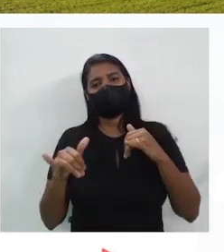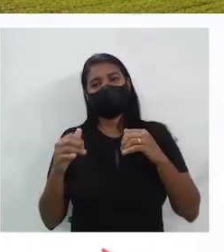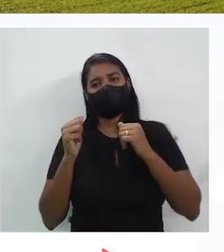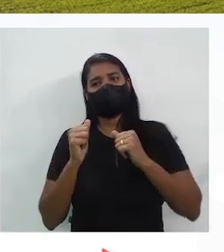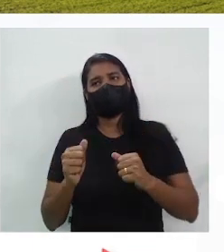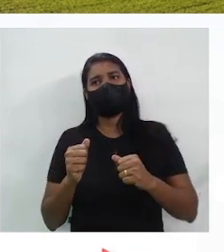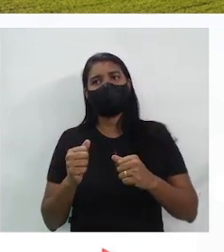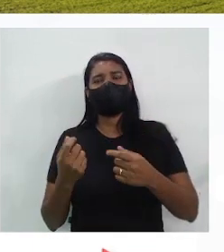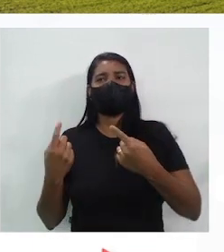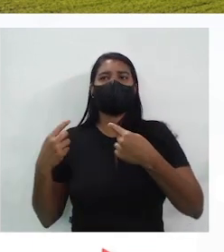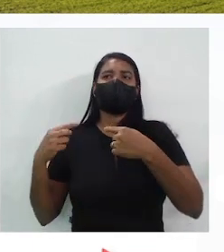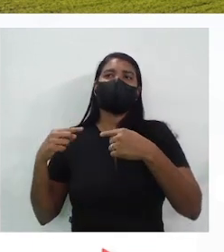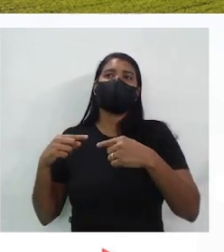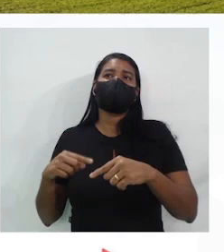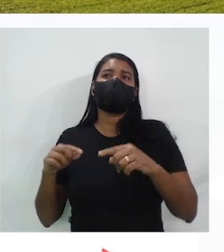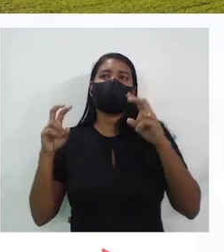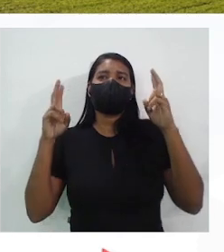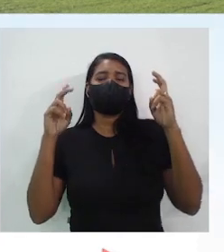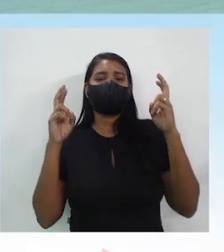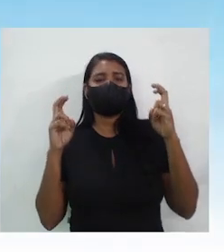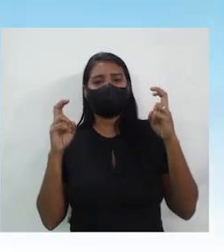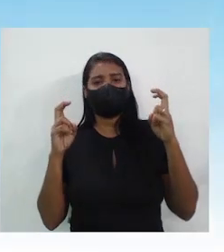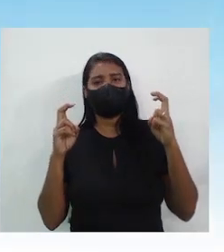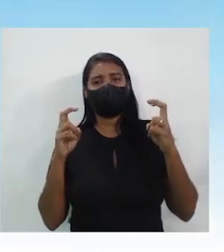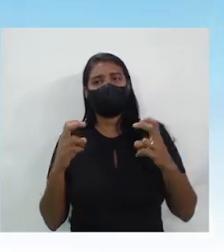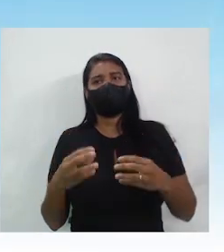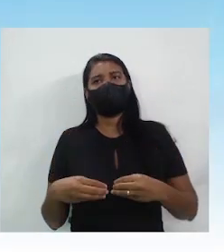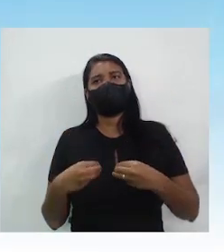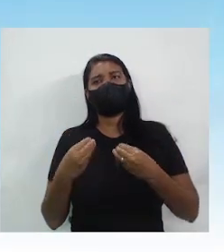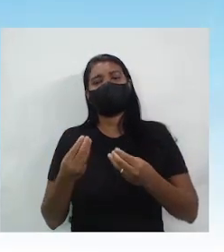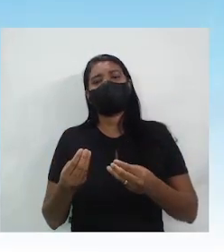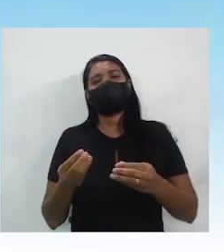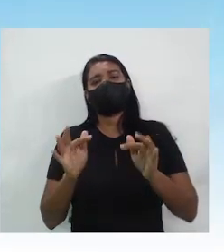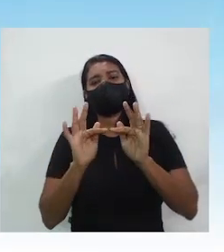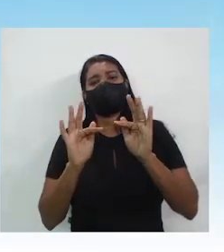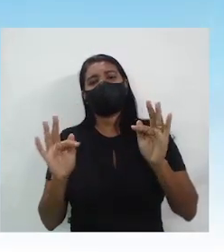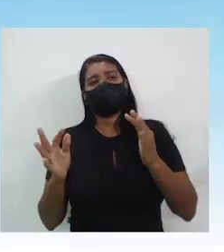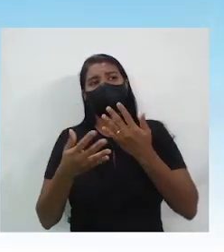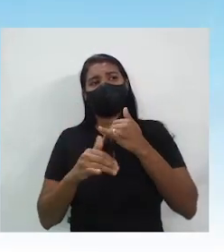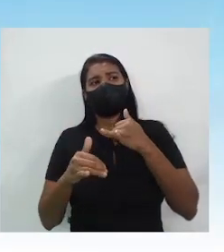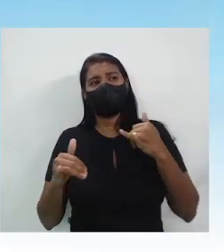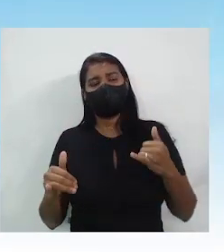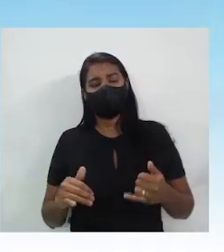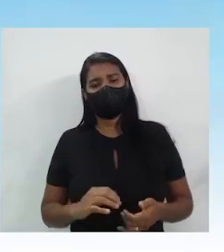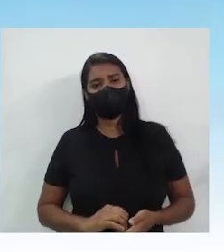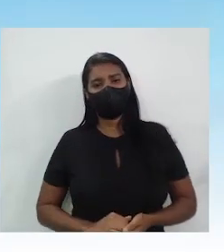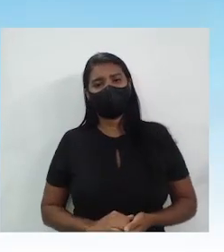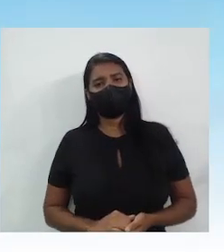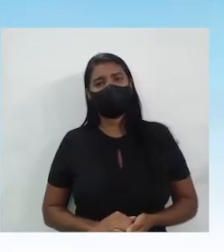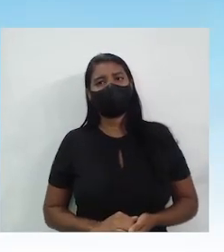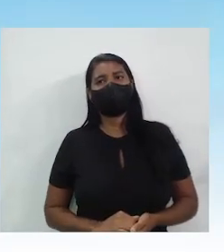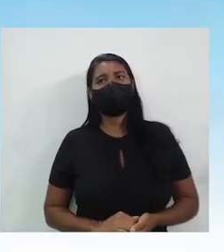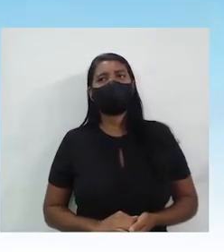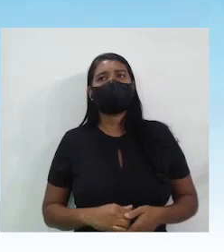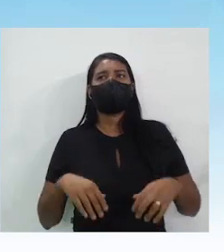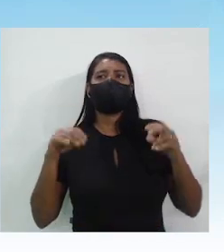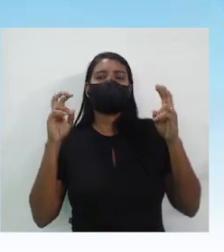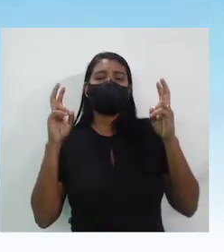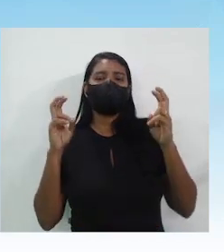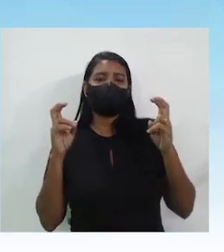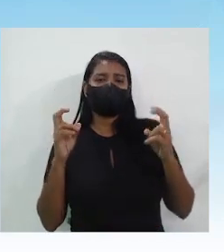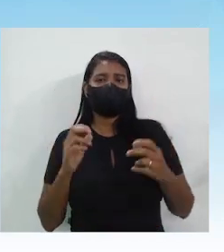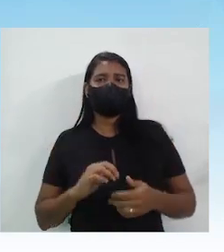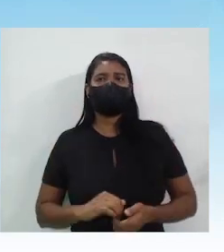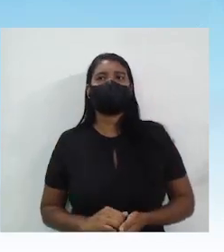podendo competir em termos de rentabilidade com as fontes de energias tradicionais. A intermitência,